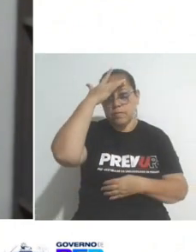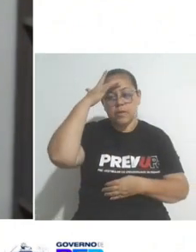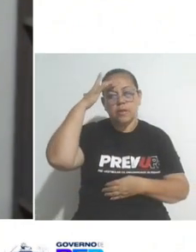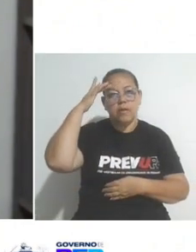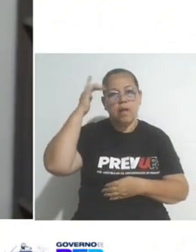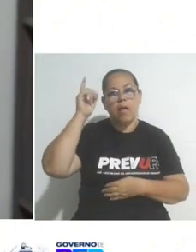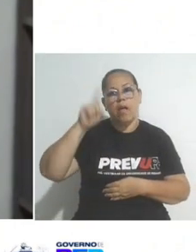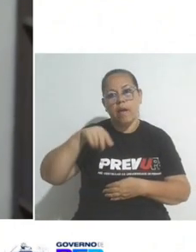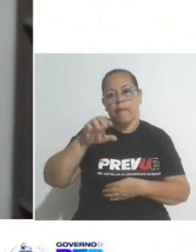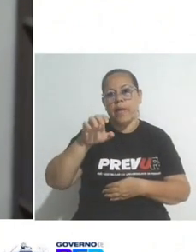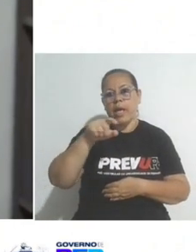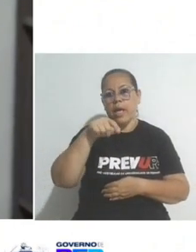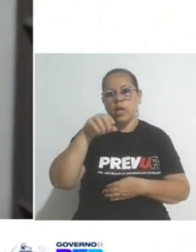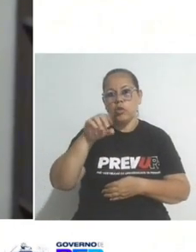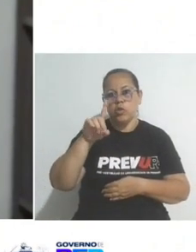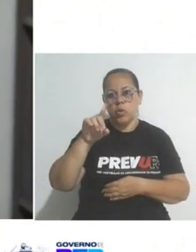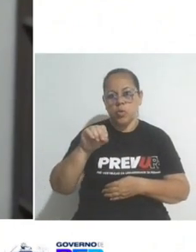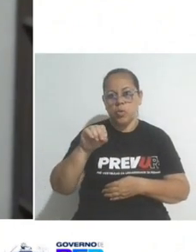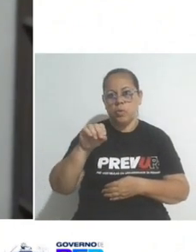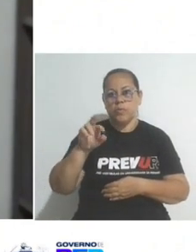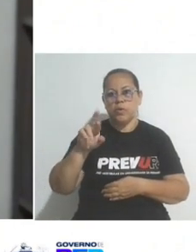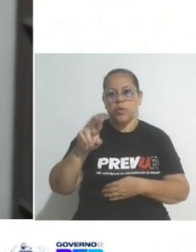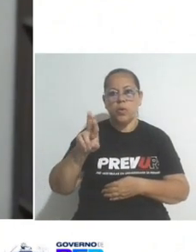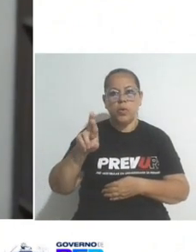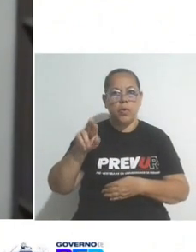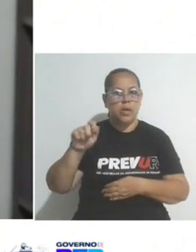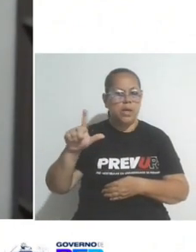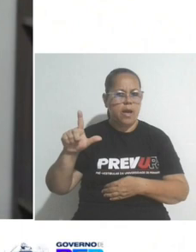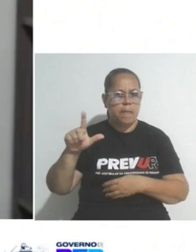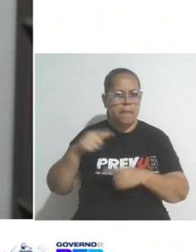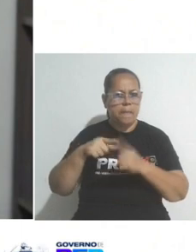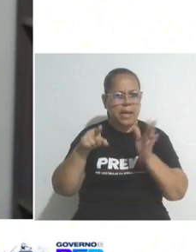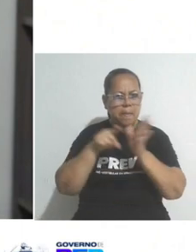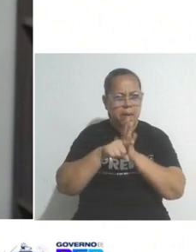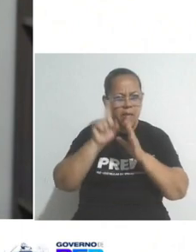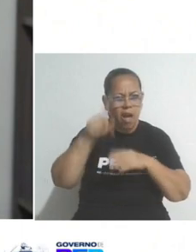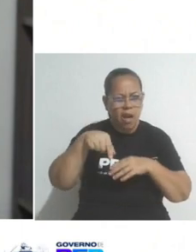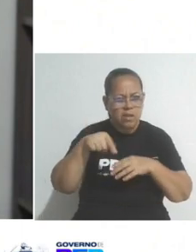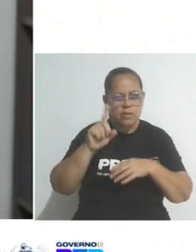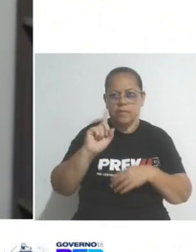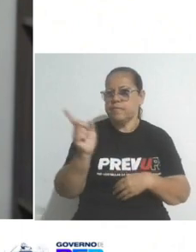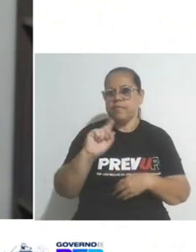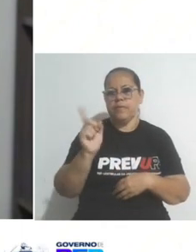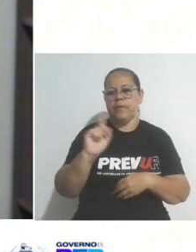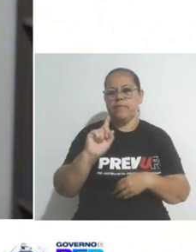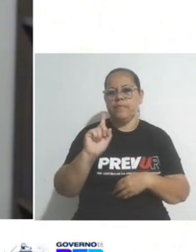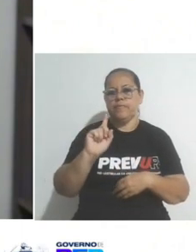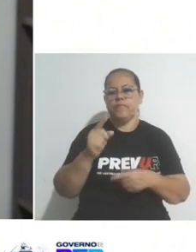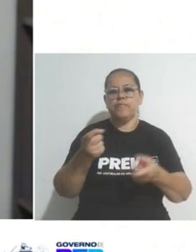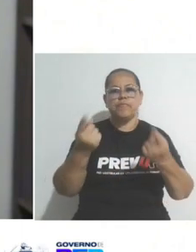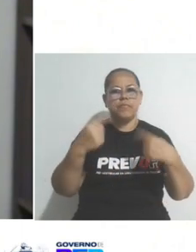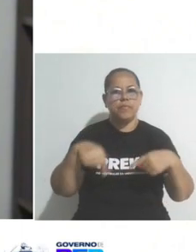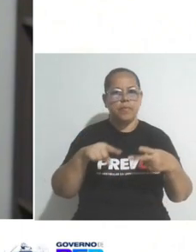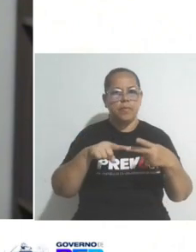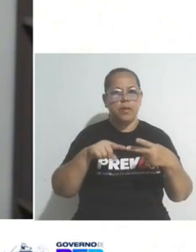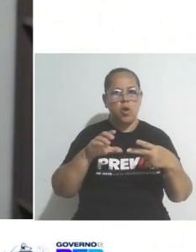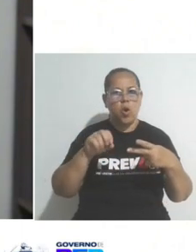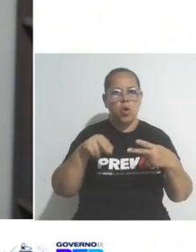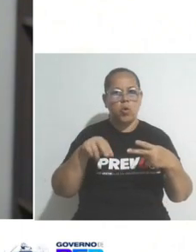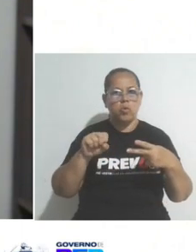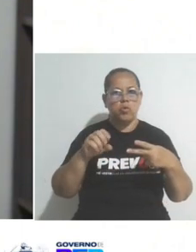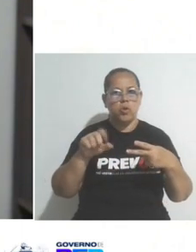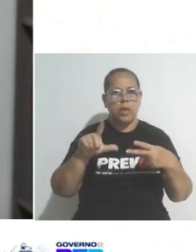é chamado de êxodo rural não é disso que está cuidando a nossa questão ok consolidação urbana